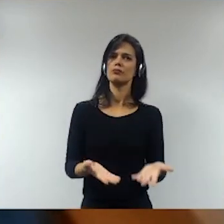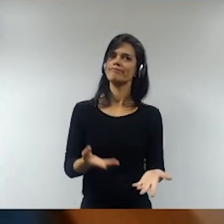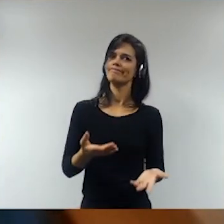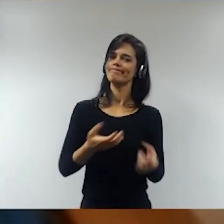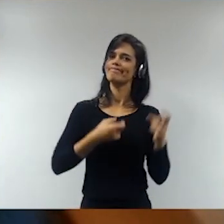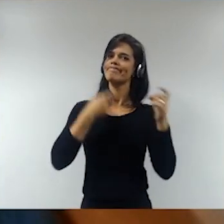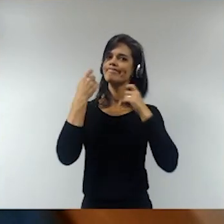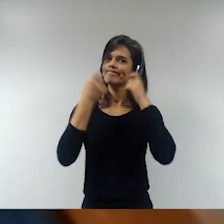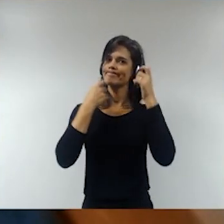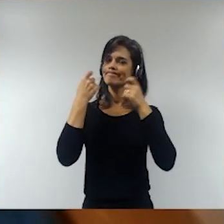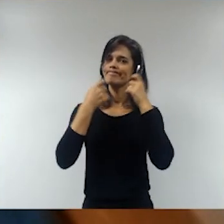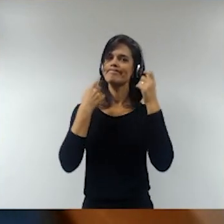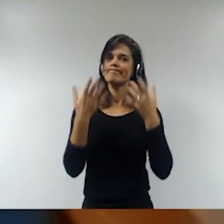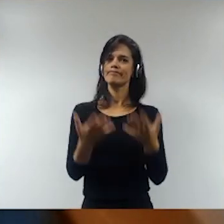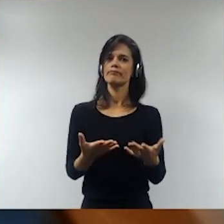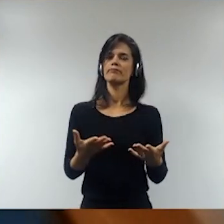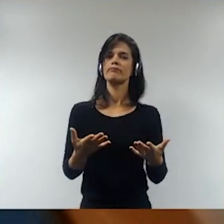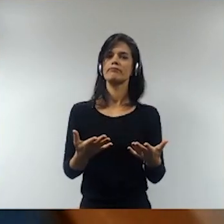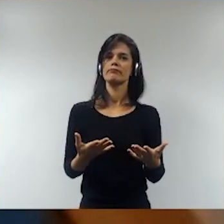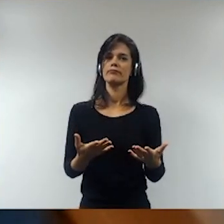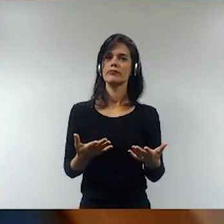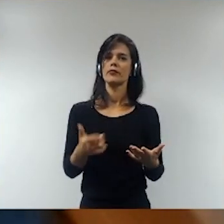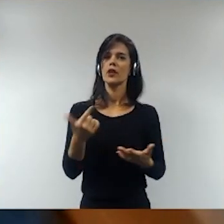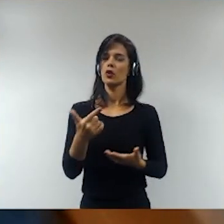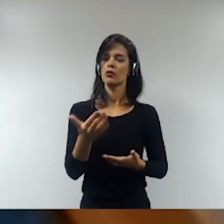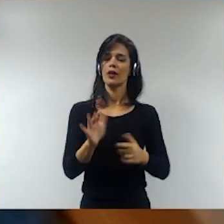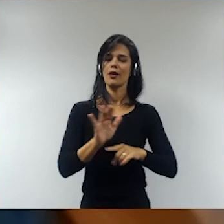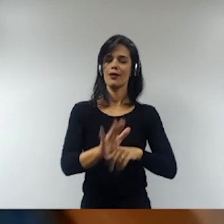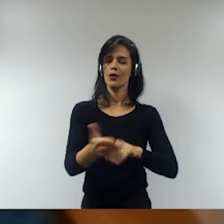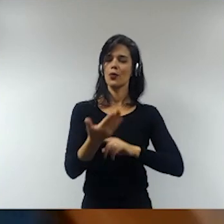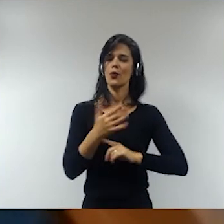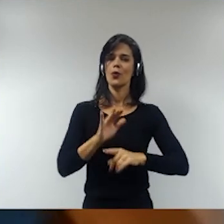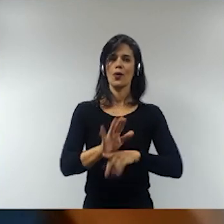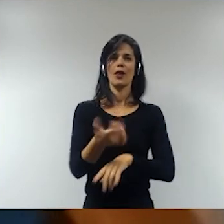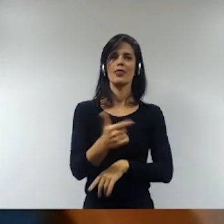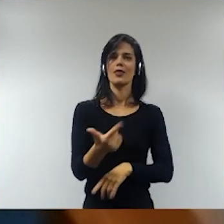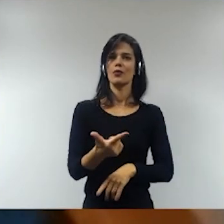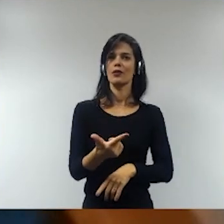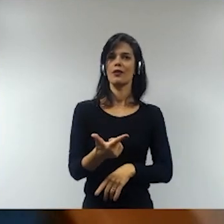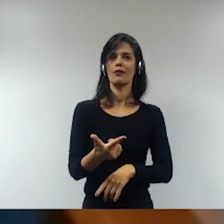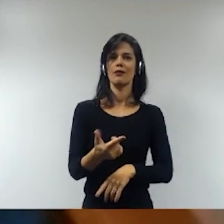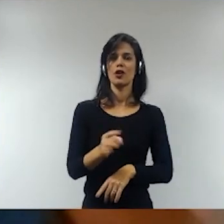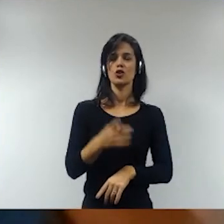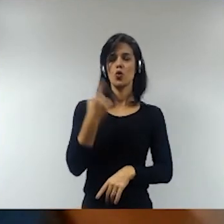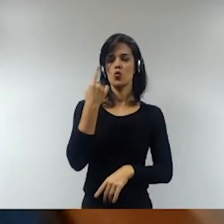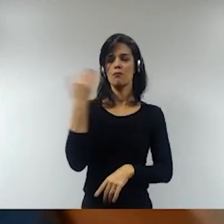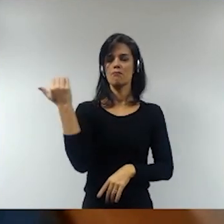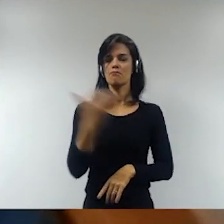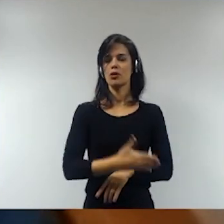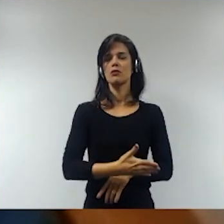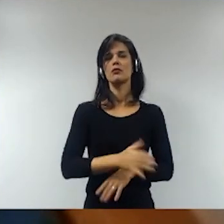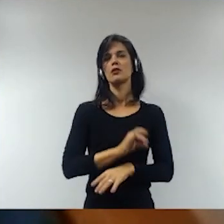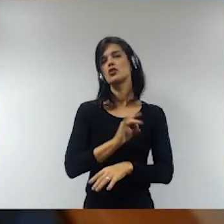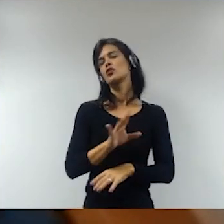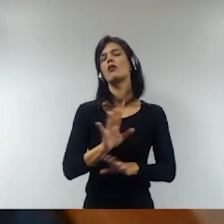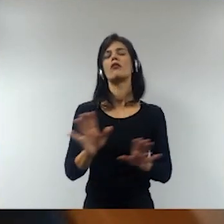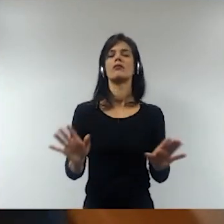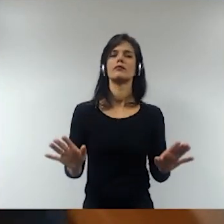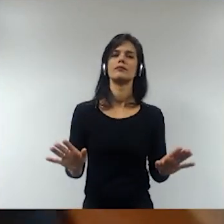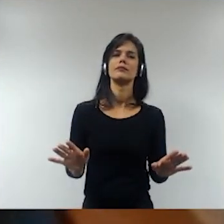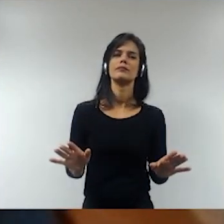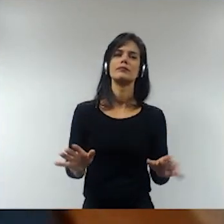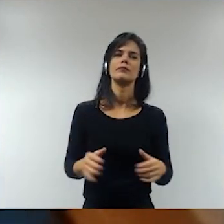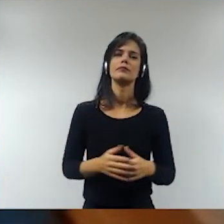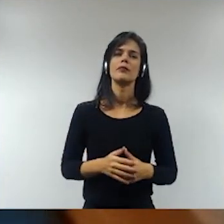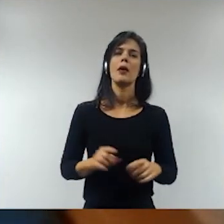E realmente eles veem essa via não está sendo de mão dupla, essa via de mão única, na hora de nos contactar. Mas vou